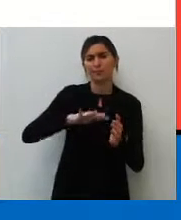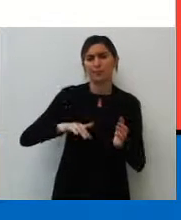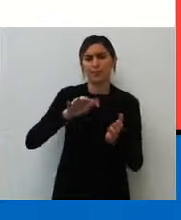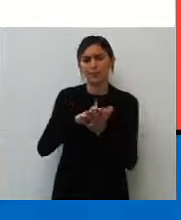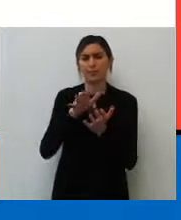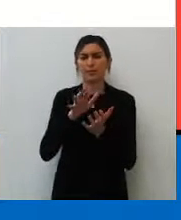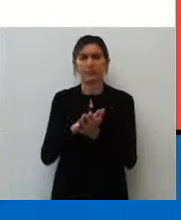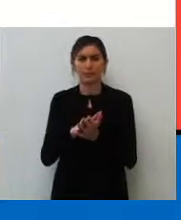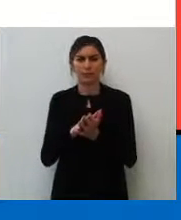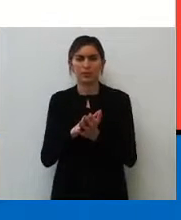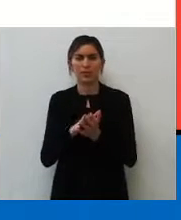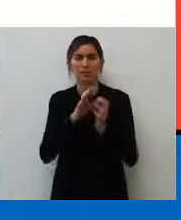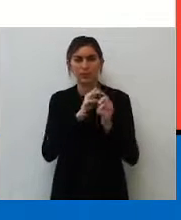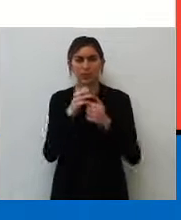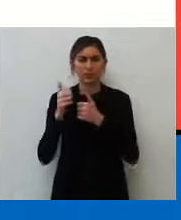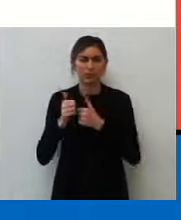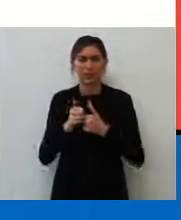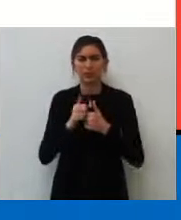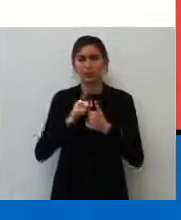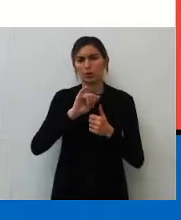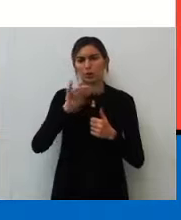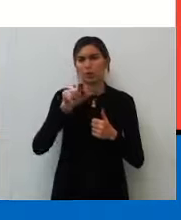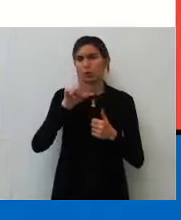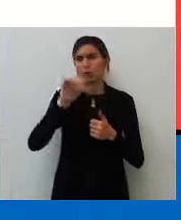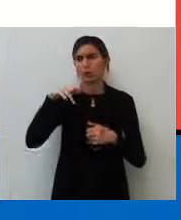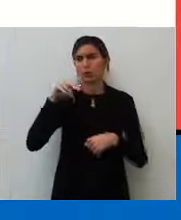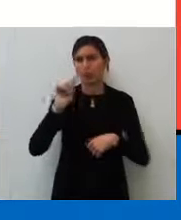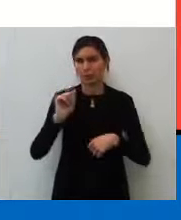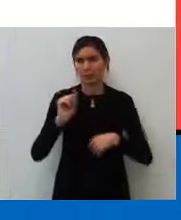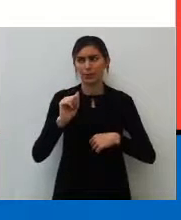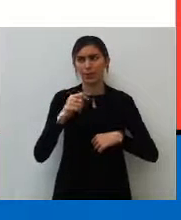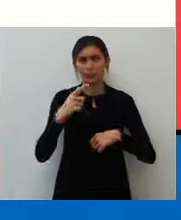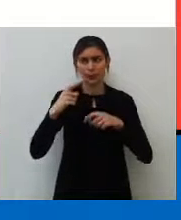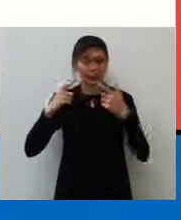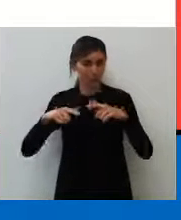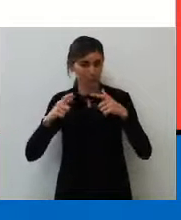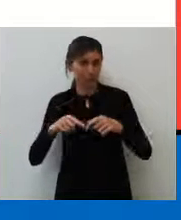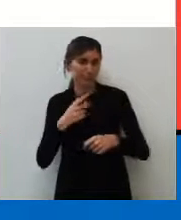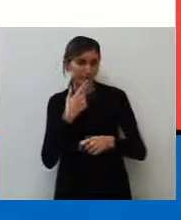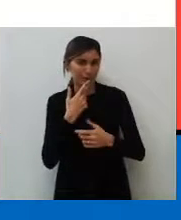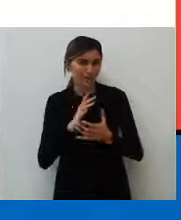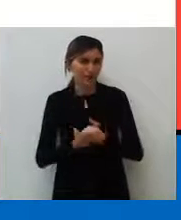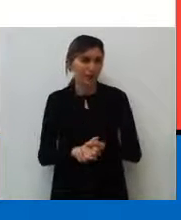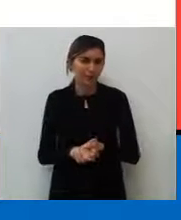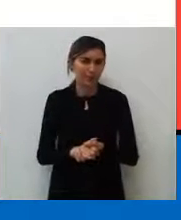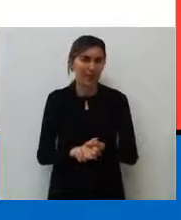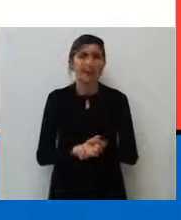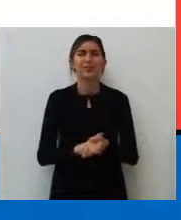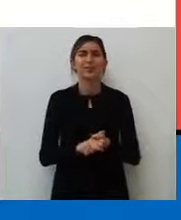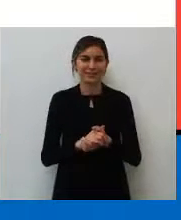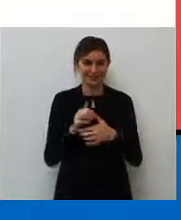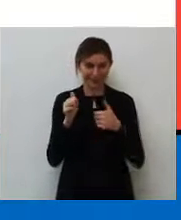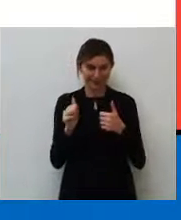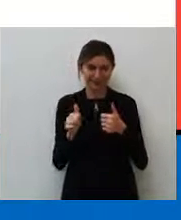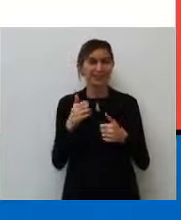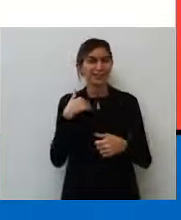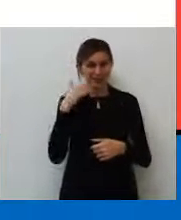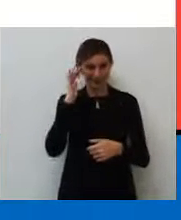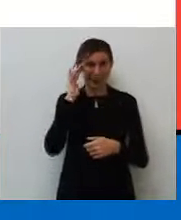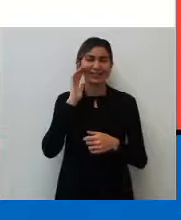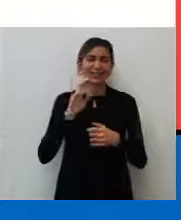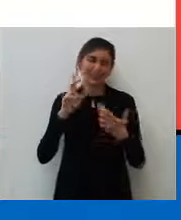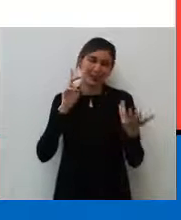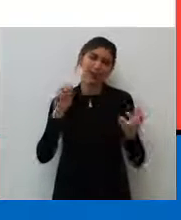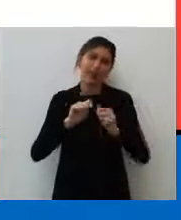do recife beleza juliana hid morena o teu nome ou é teu lugar de onde tu fala juliano e dilma não tem